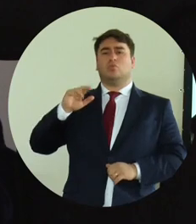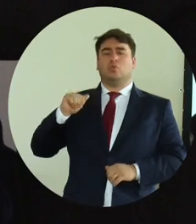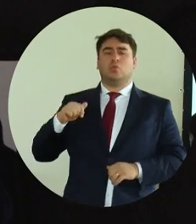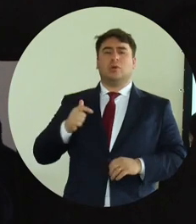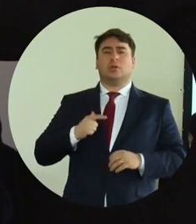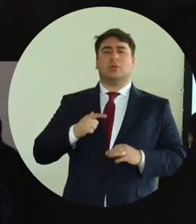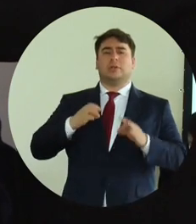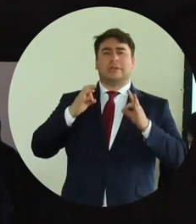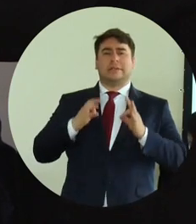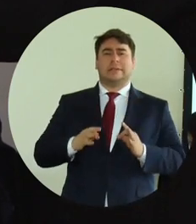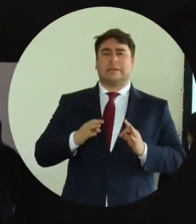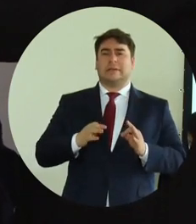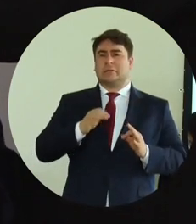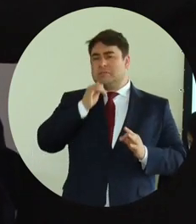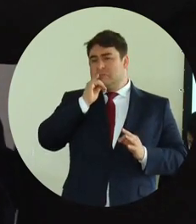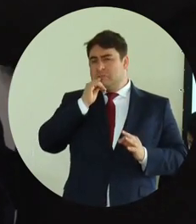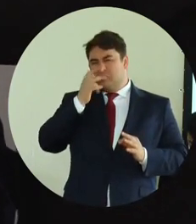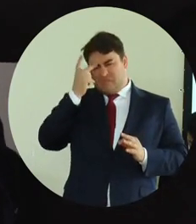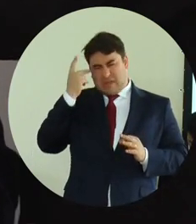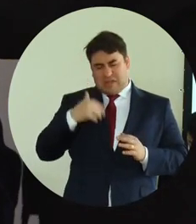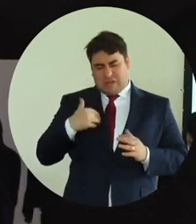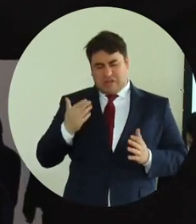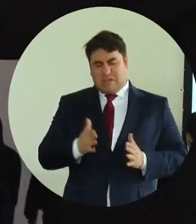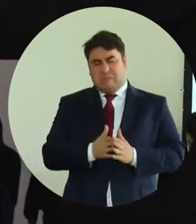seremos um bando de miseráveis.